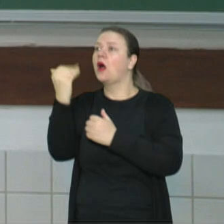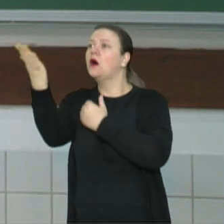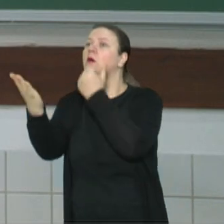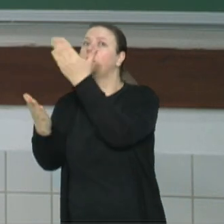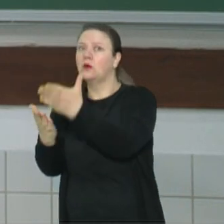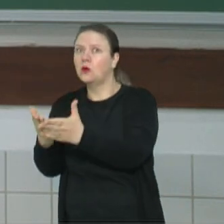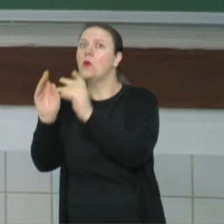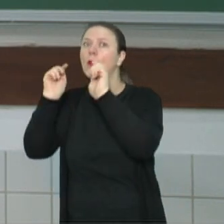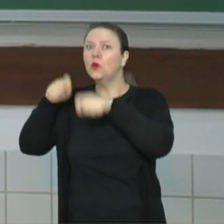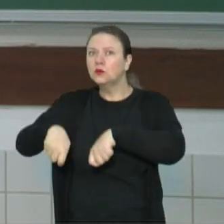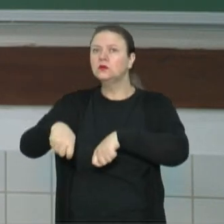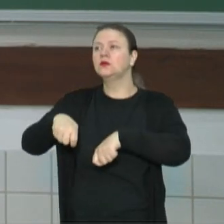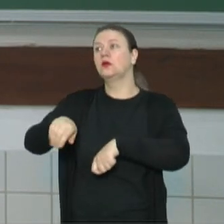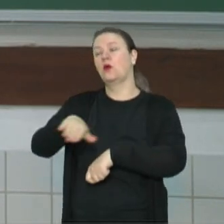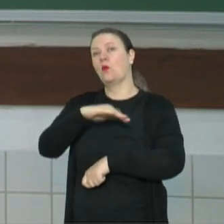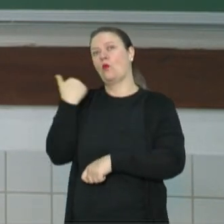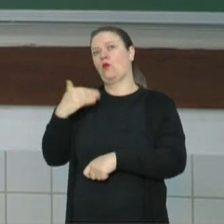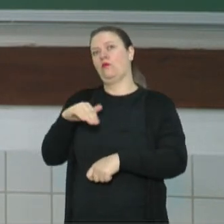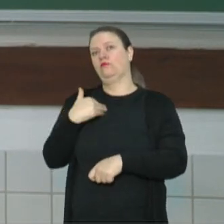morte. Eles acabavam